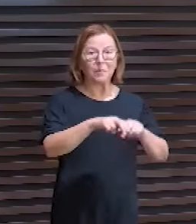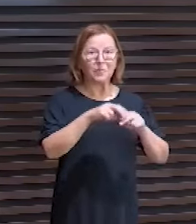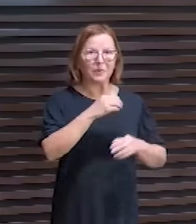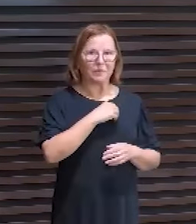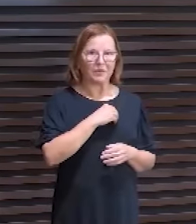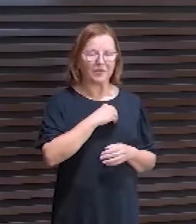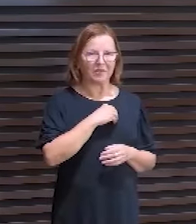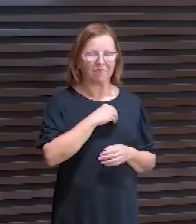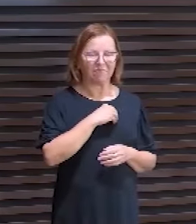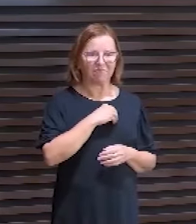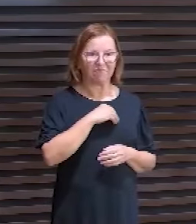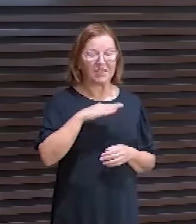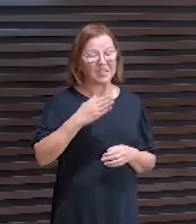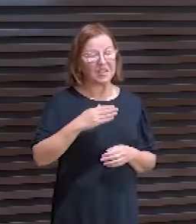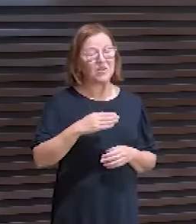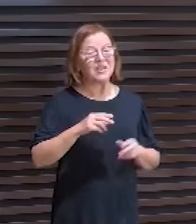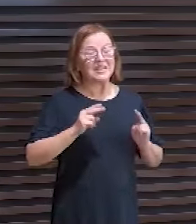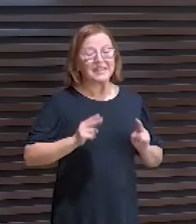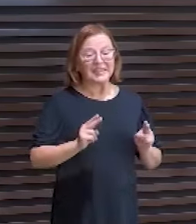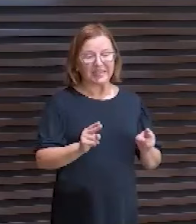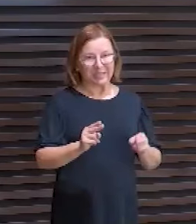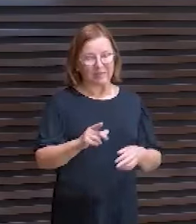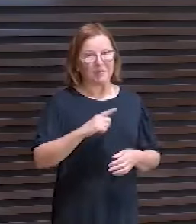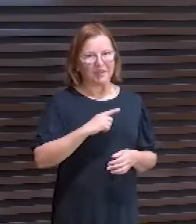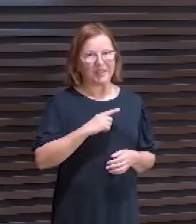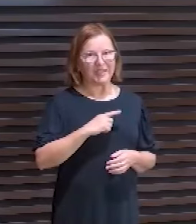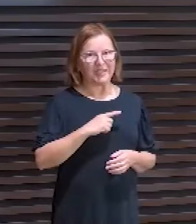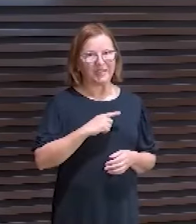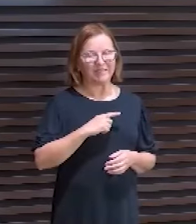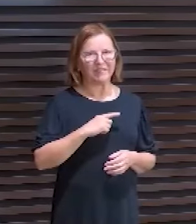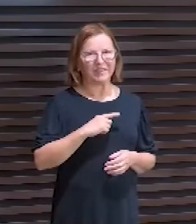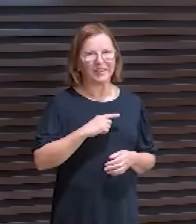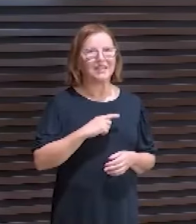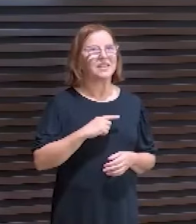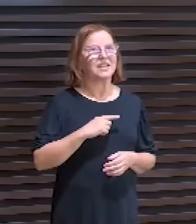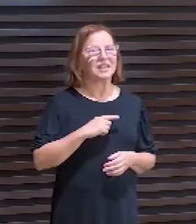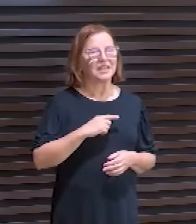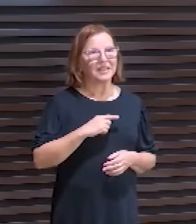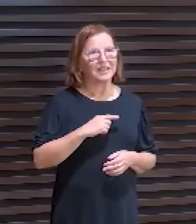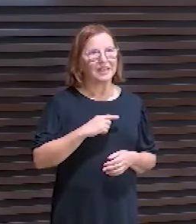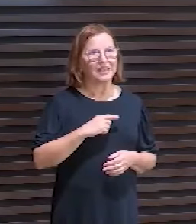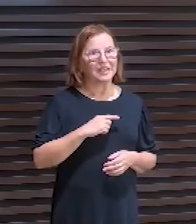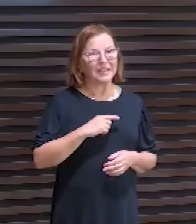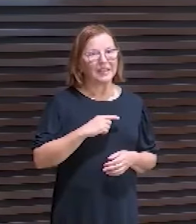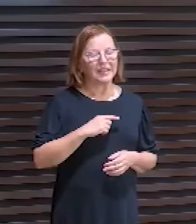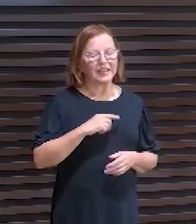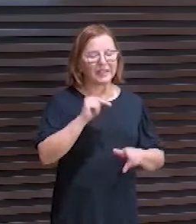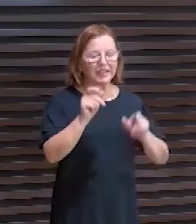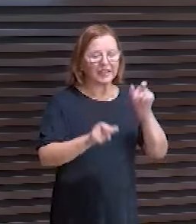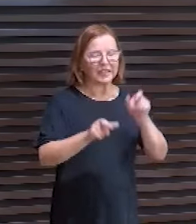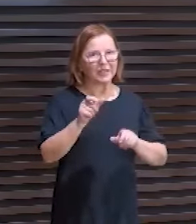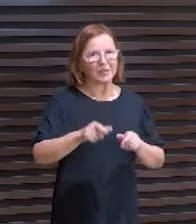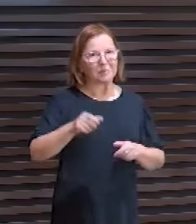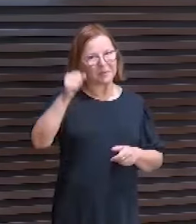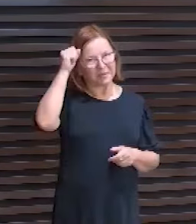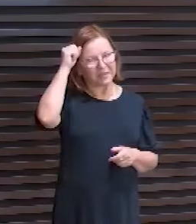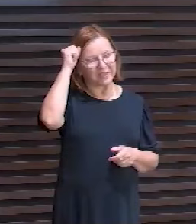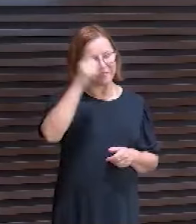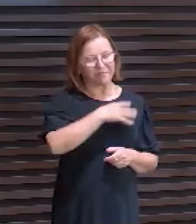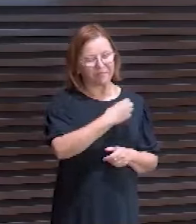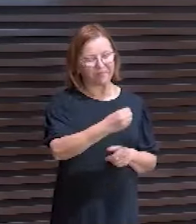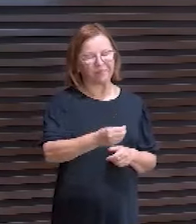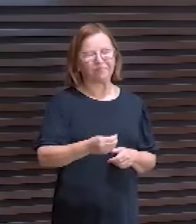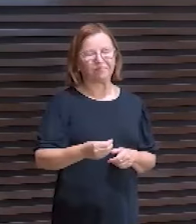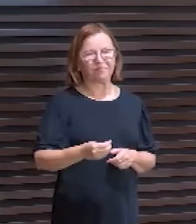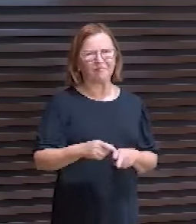corações dos filhos de Adão Mas cronologicamente falando parece que antigamente a sua